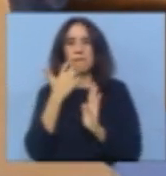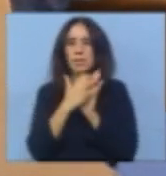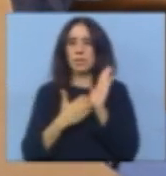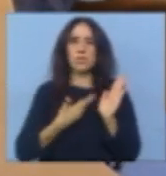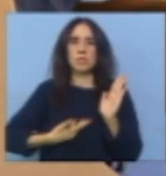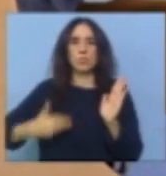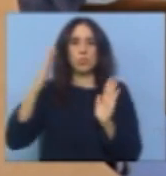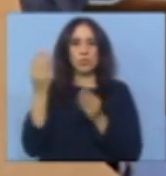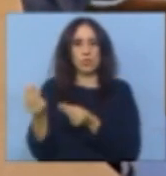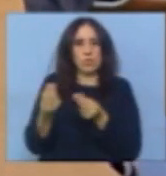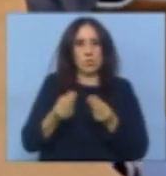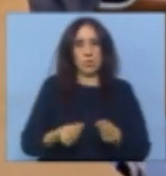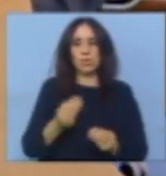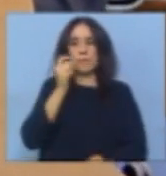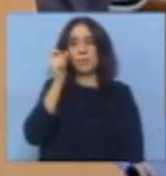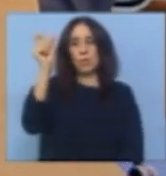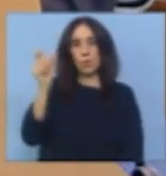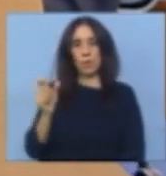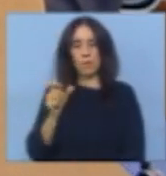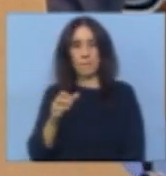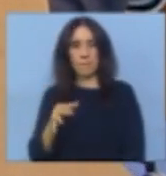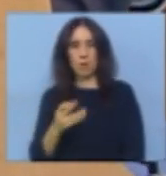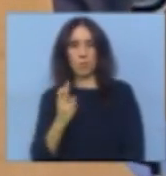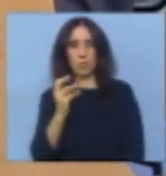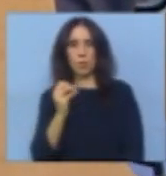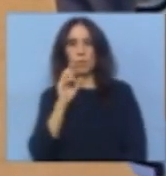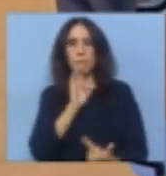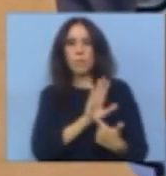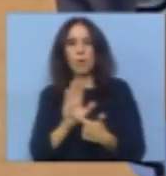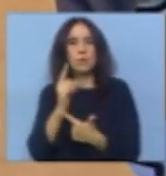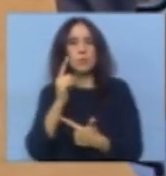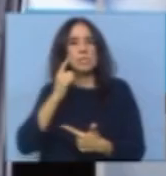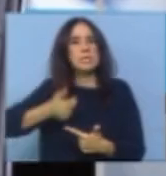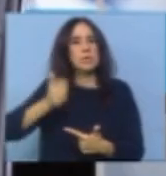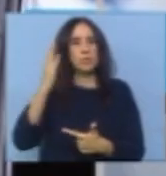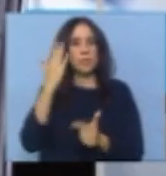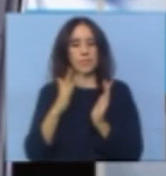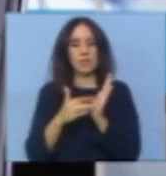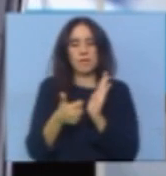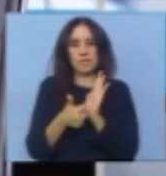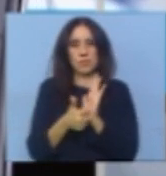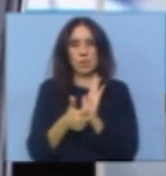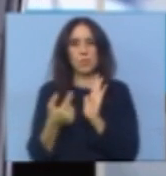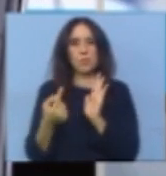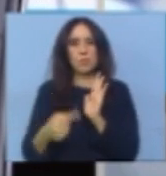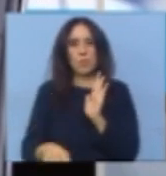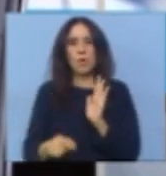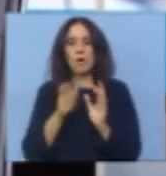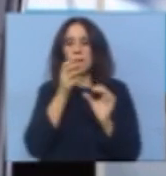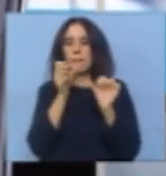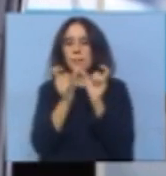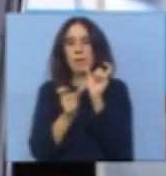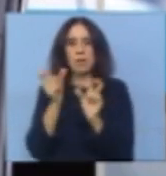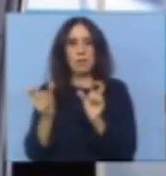nós, onde Paulo mostra algo que é fundamental. O Evangelho não é apenas uma questão de